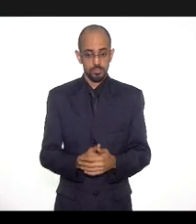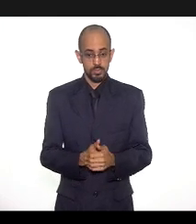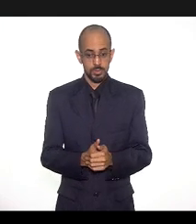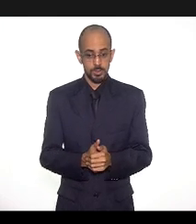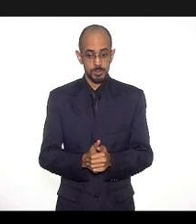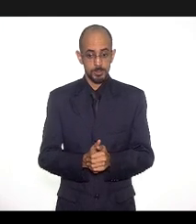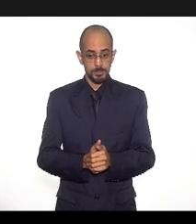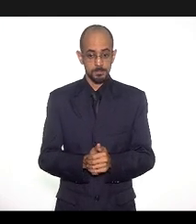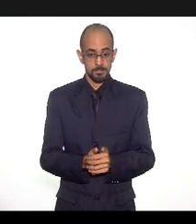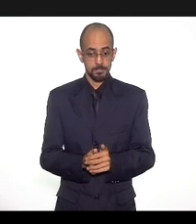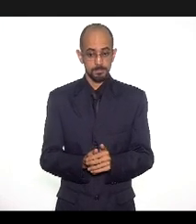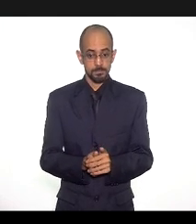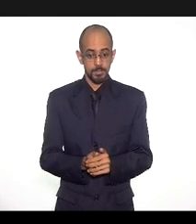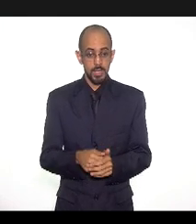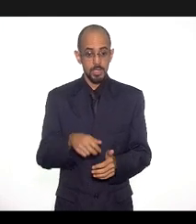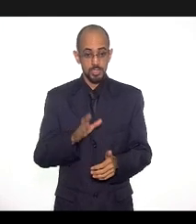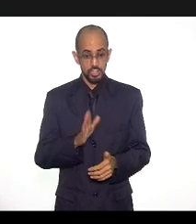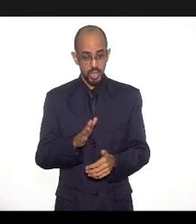ainda está válido?